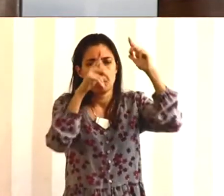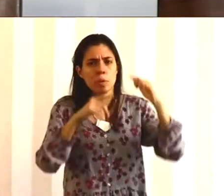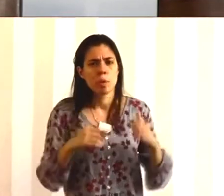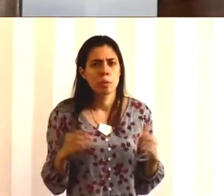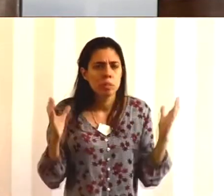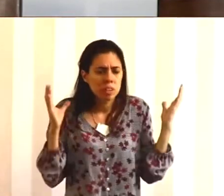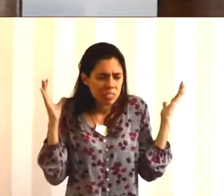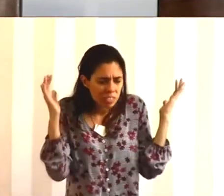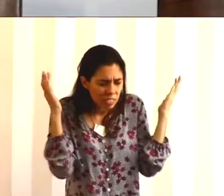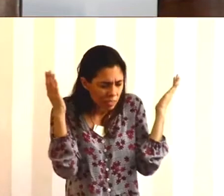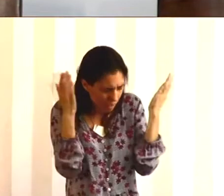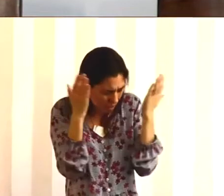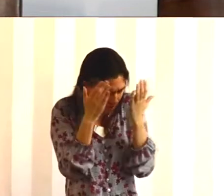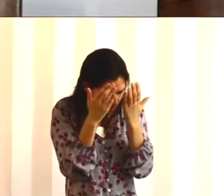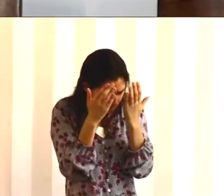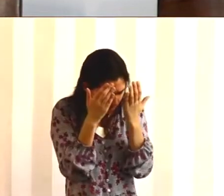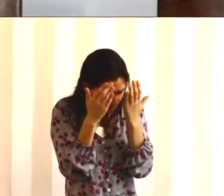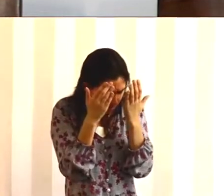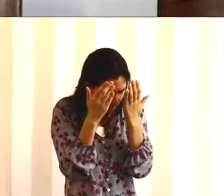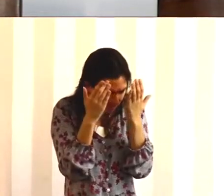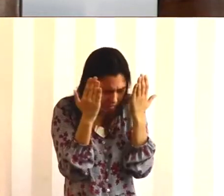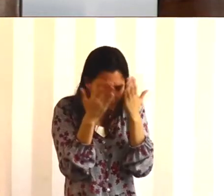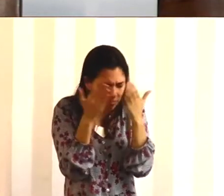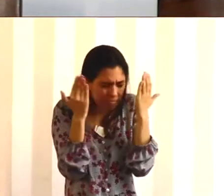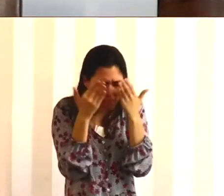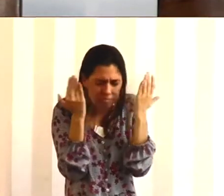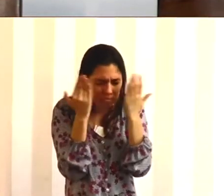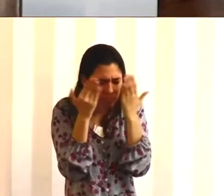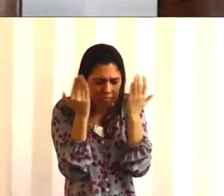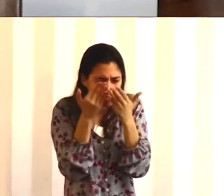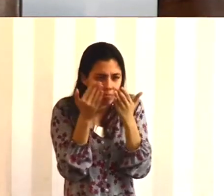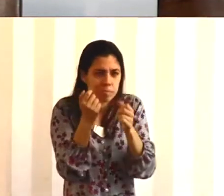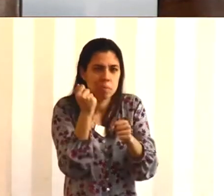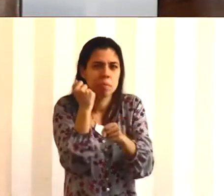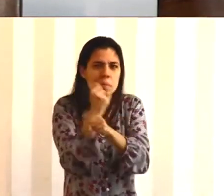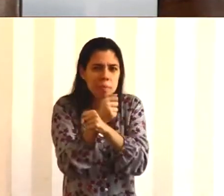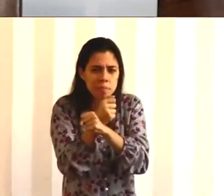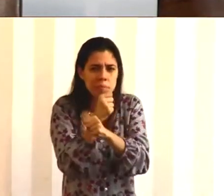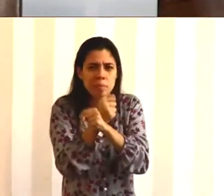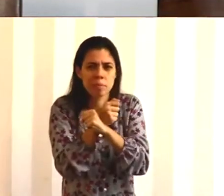escuridão, vão trazer para você uma prisão,